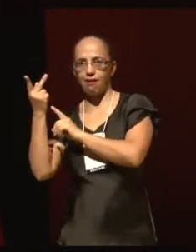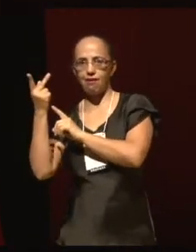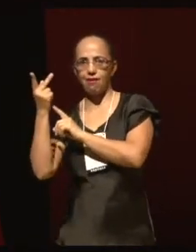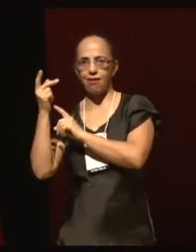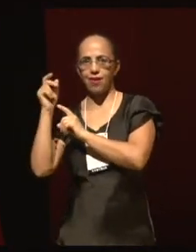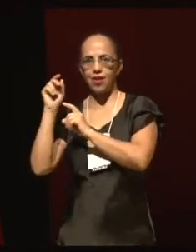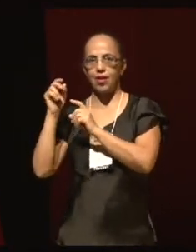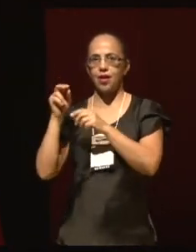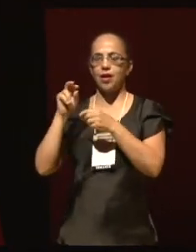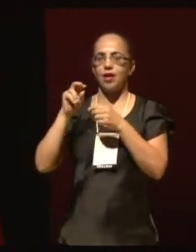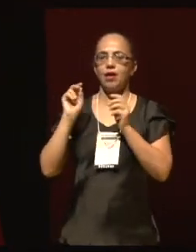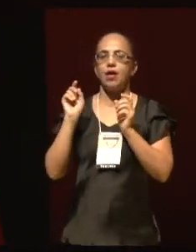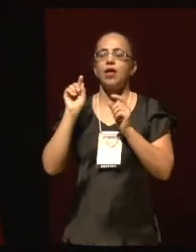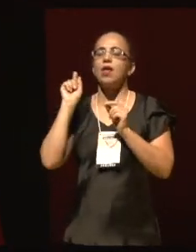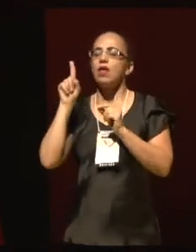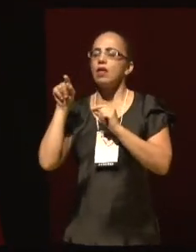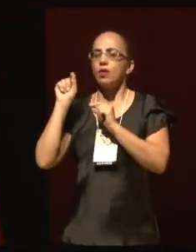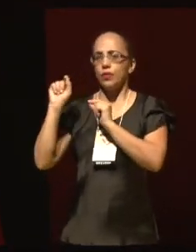Uma pessoa com TDAH